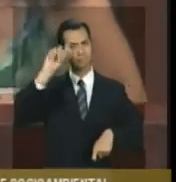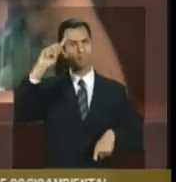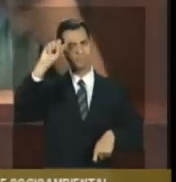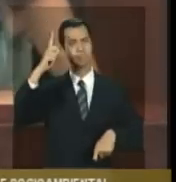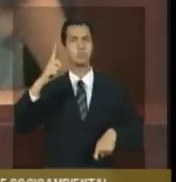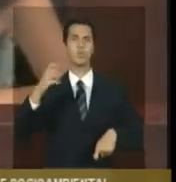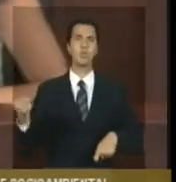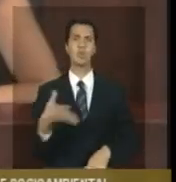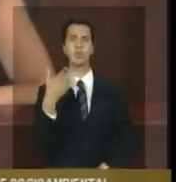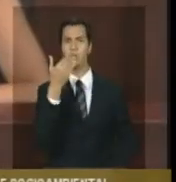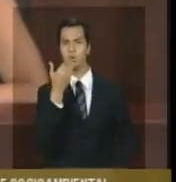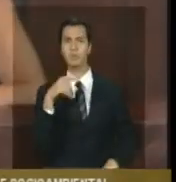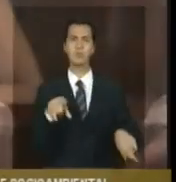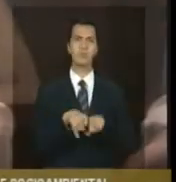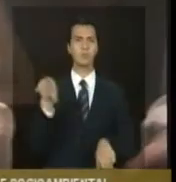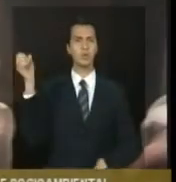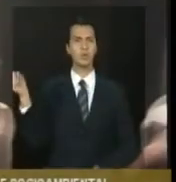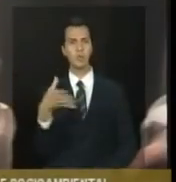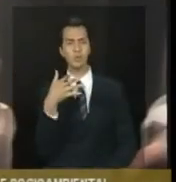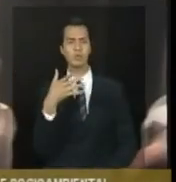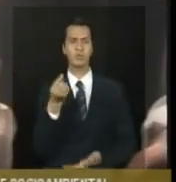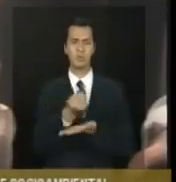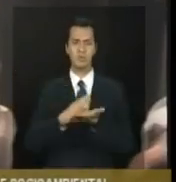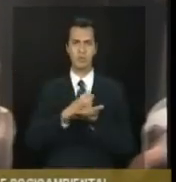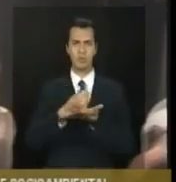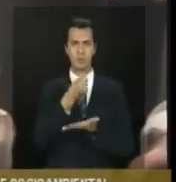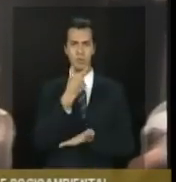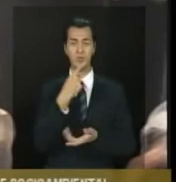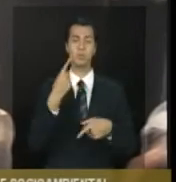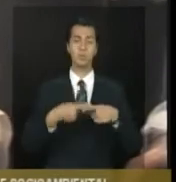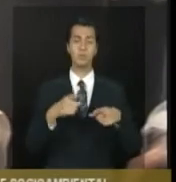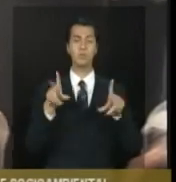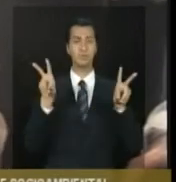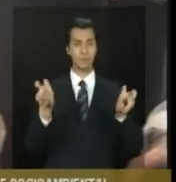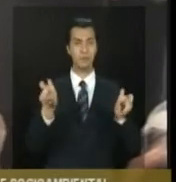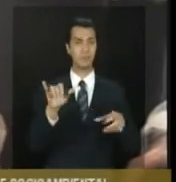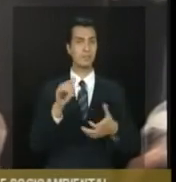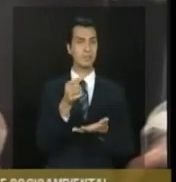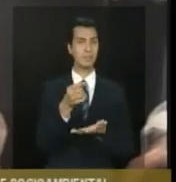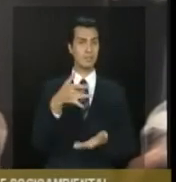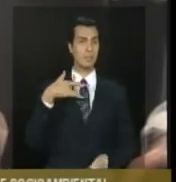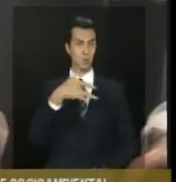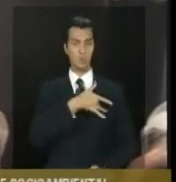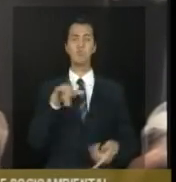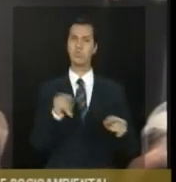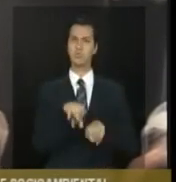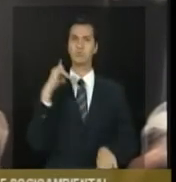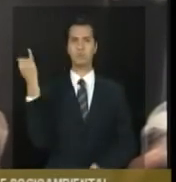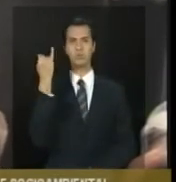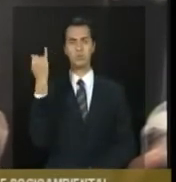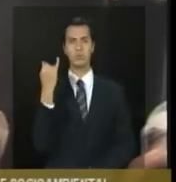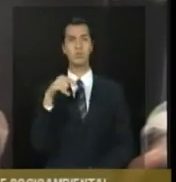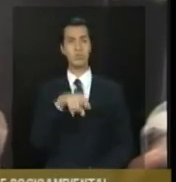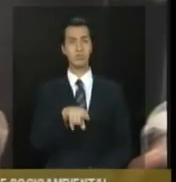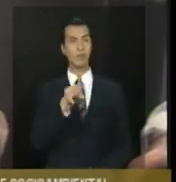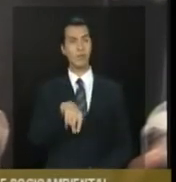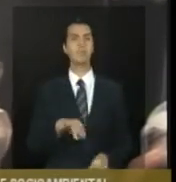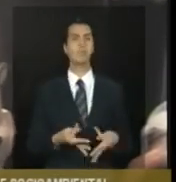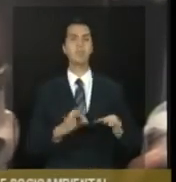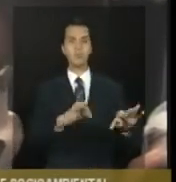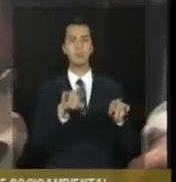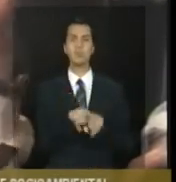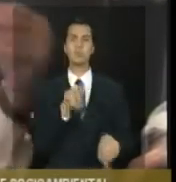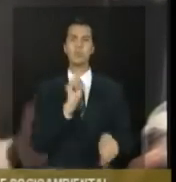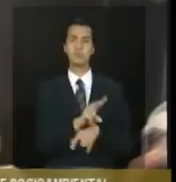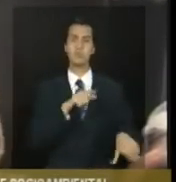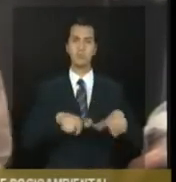alimentos e de novos medicamentos, porque o problema da saúde é um problema estratégico do planeta. Isso é inovação, isso é tecnologia, isso é geração de